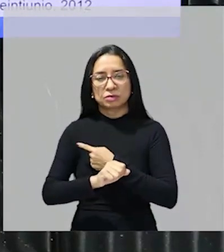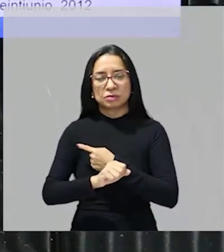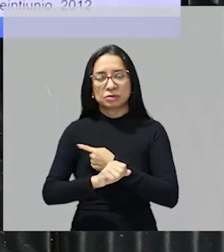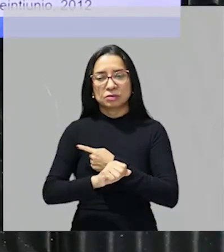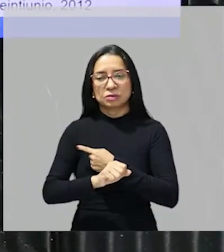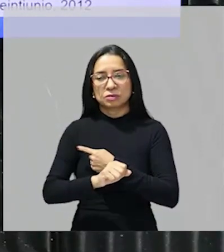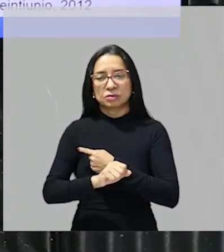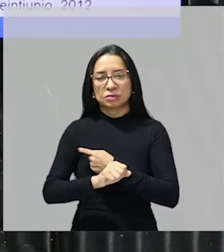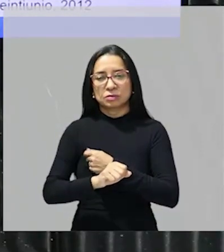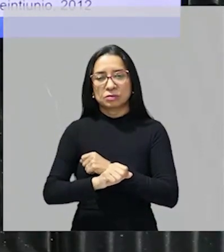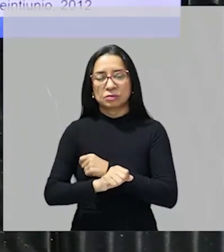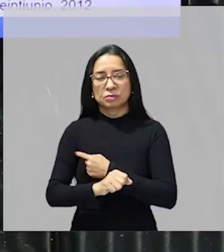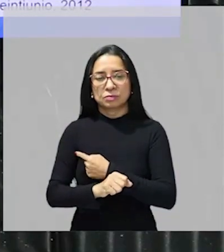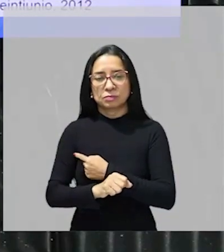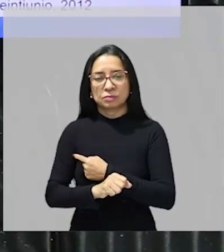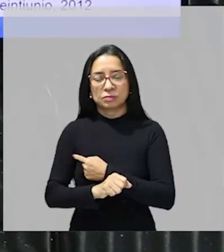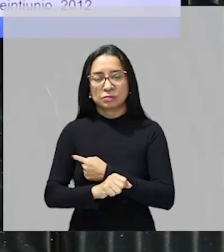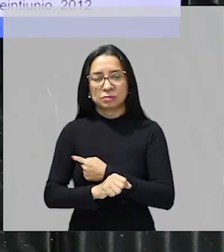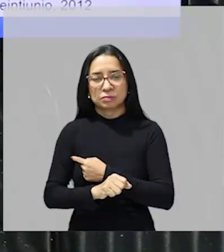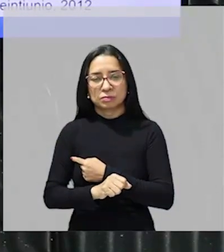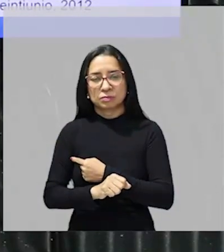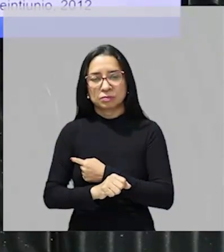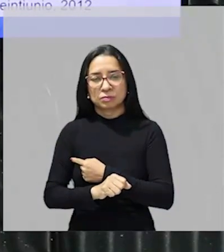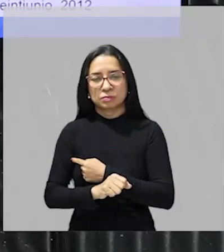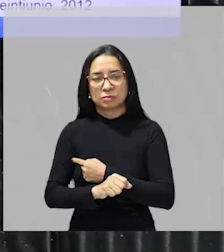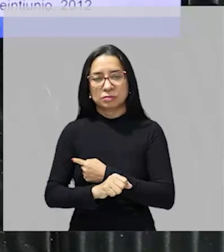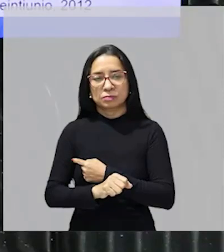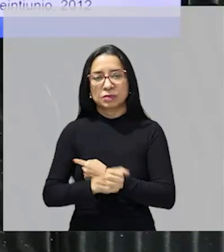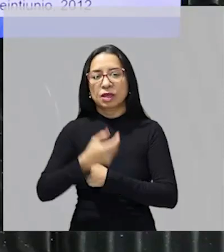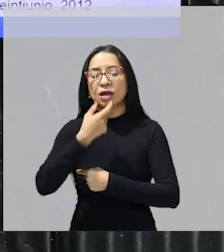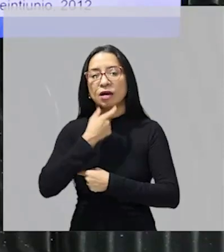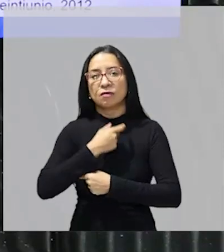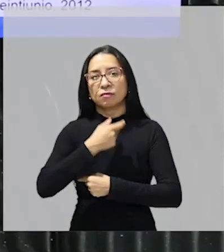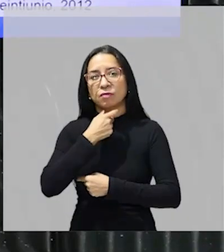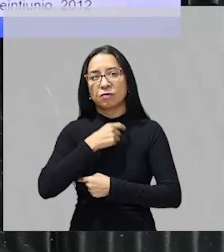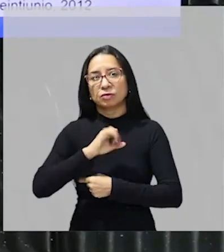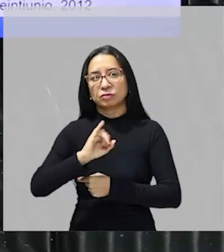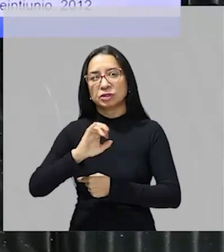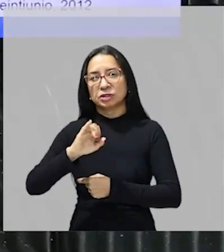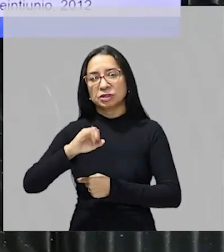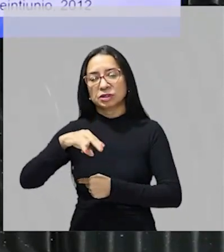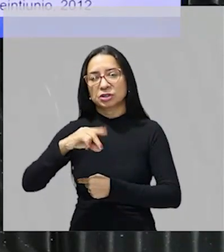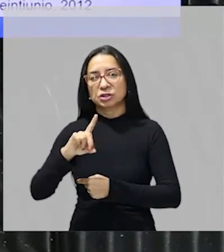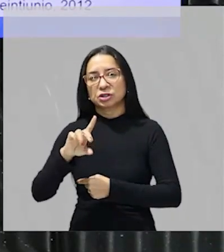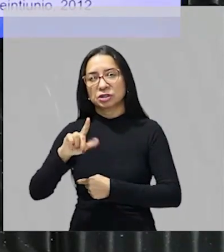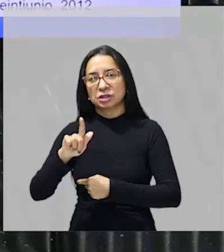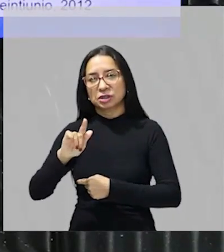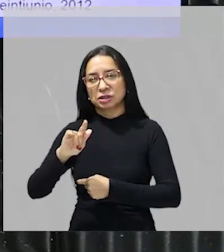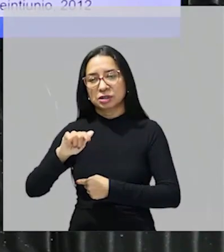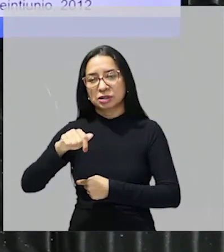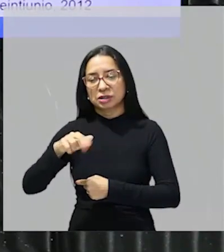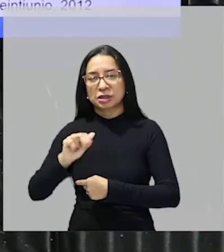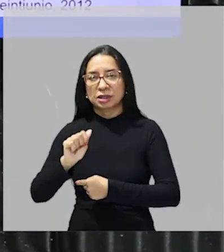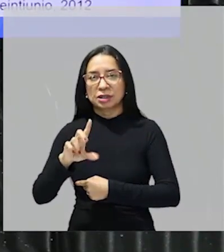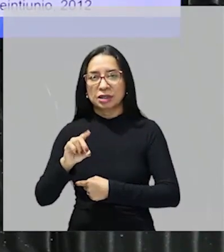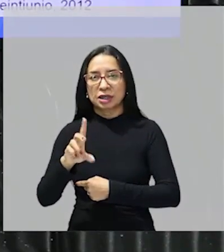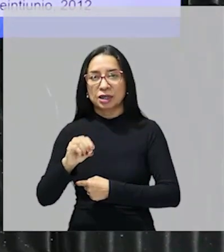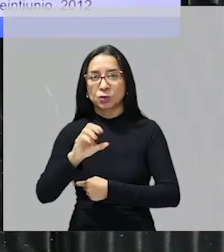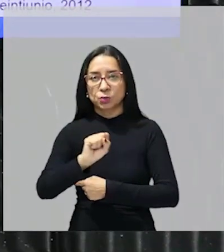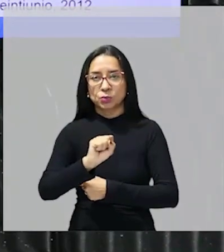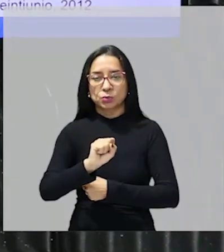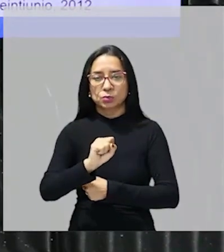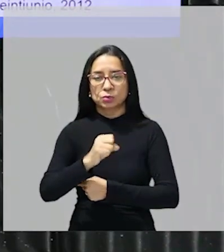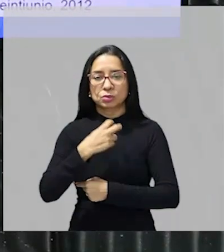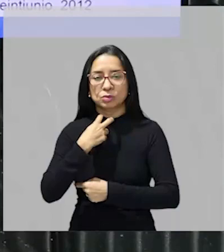A Covid não, 2011 não tinha Covid. A voz dos indignados, né? Acabou se tornando uma peste para quem estava